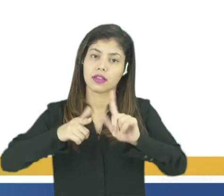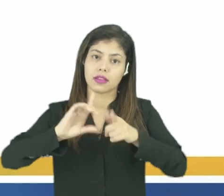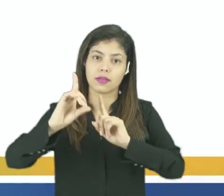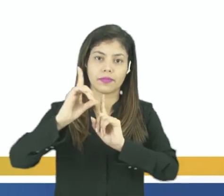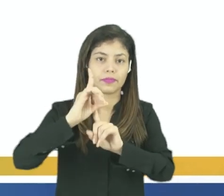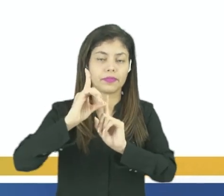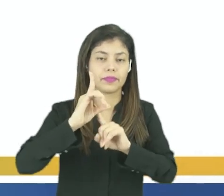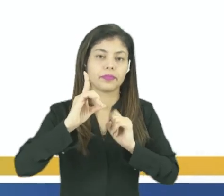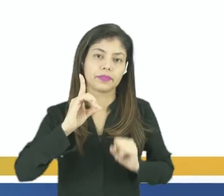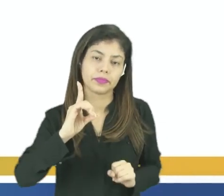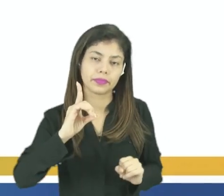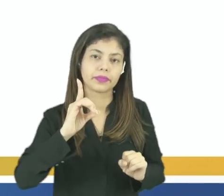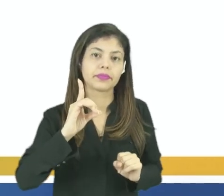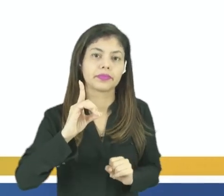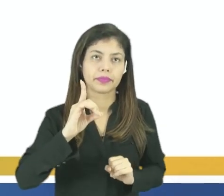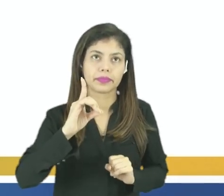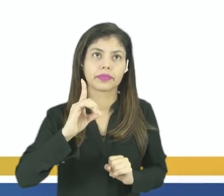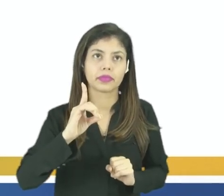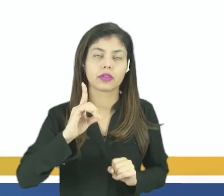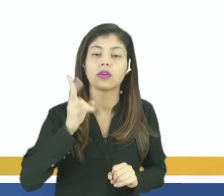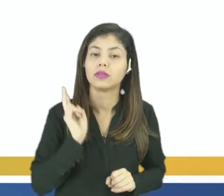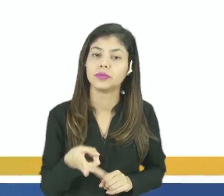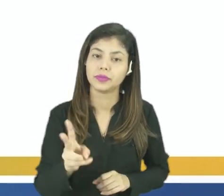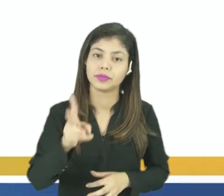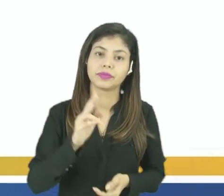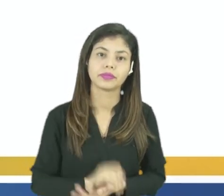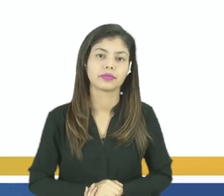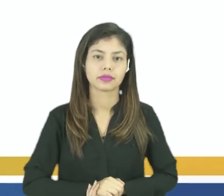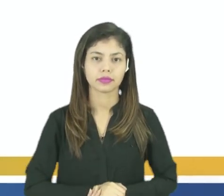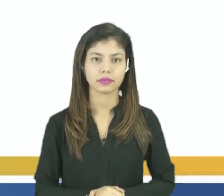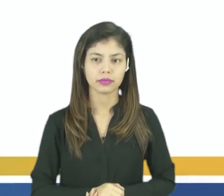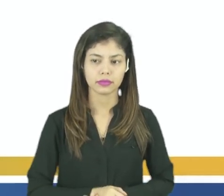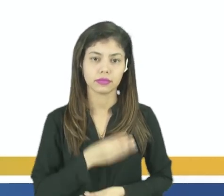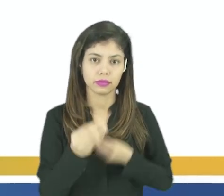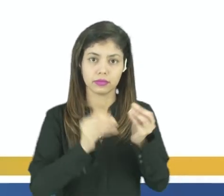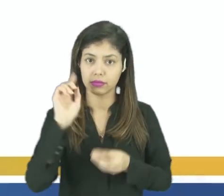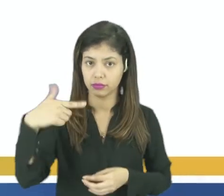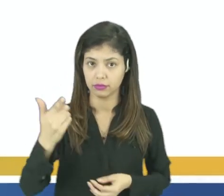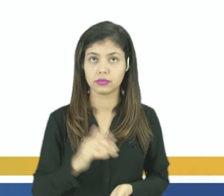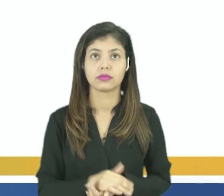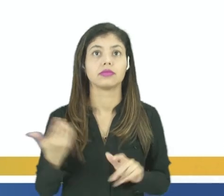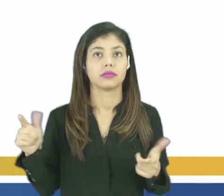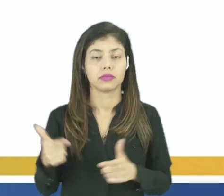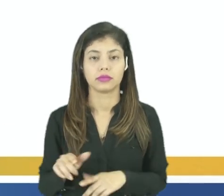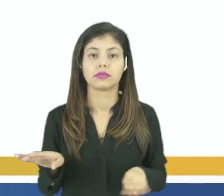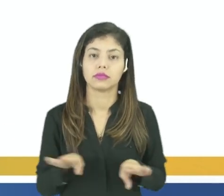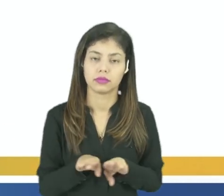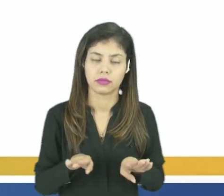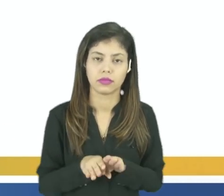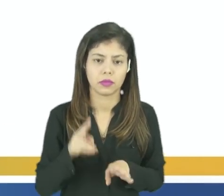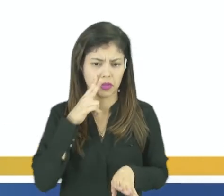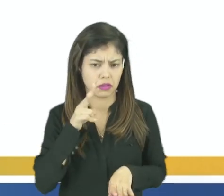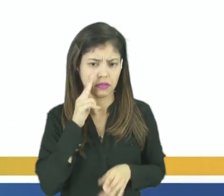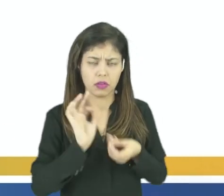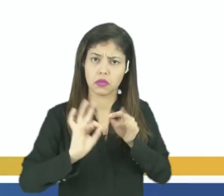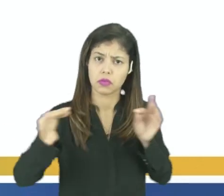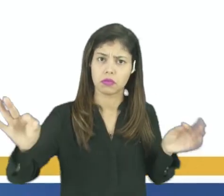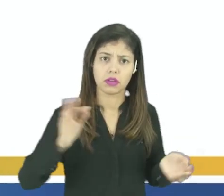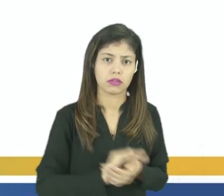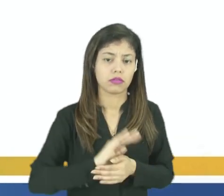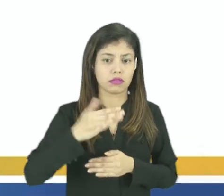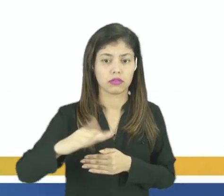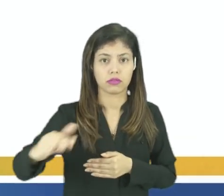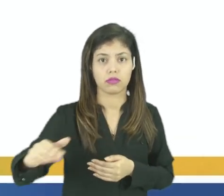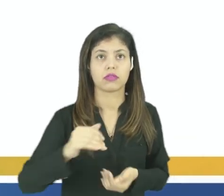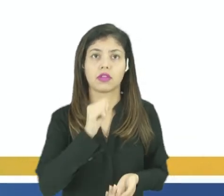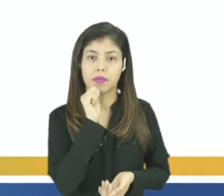pessoal, se a velocidade, que é o primeiro aqui, vai aumentar ou diminuir. E eu vou saber isso como? Com base nessa inclinação aqui, ó. Lembra que eu